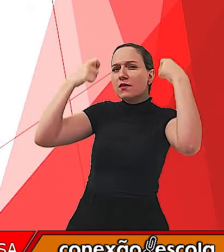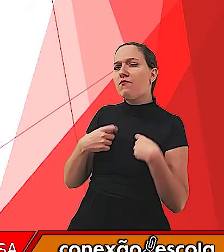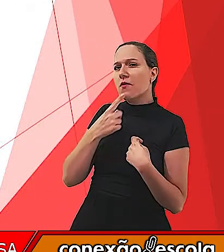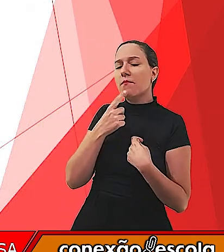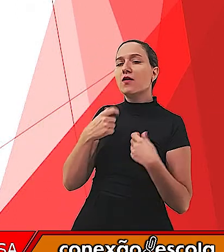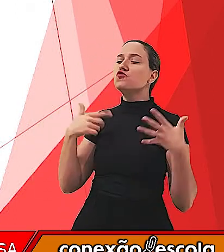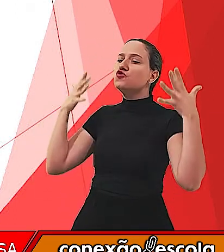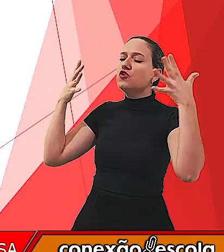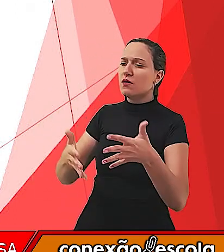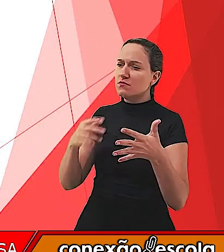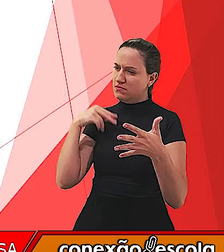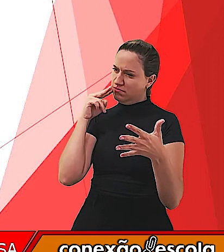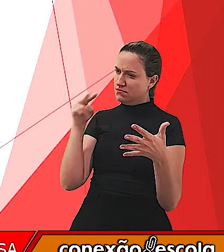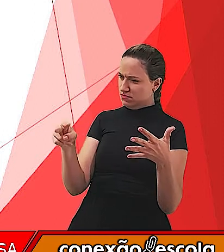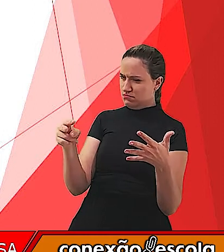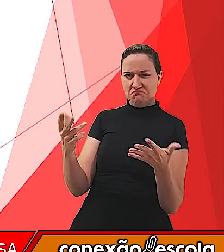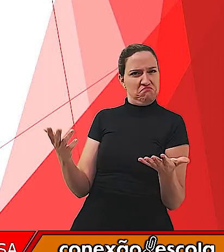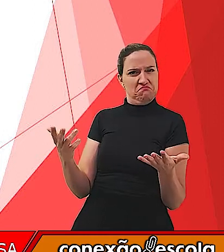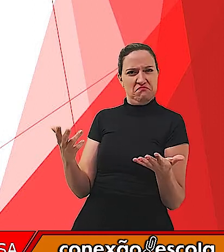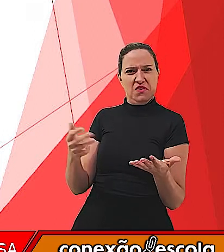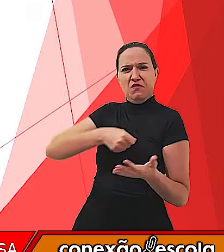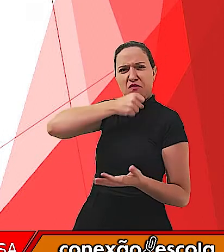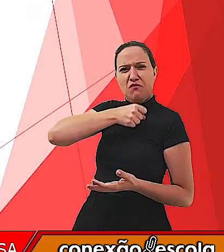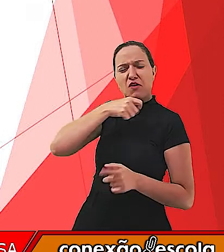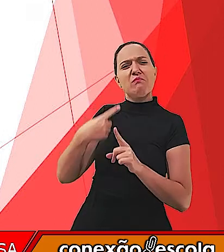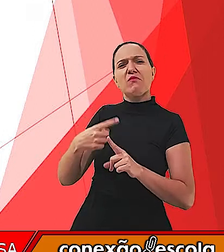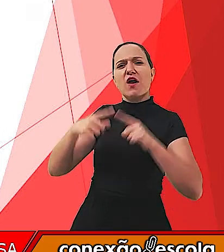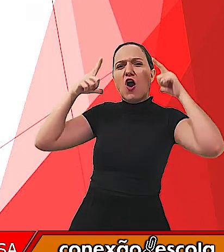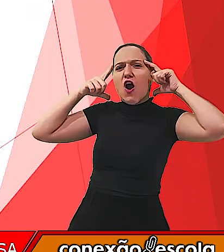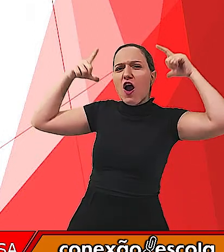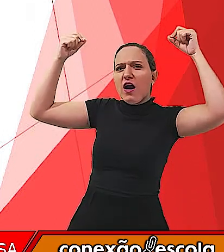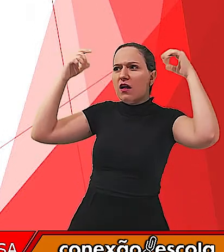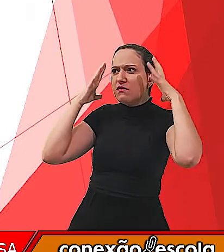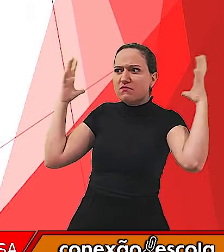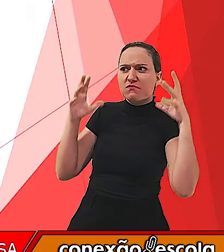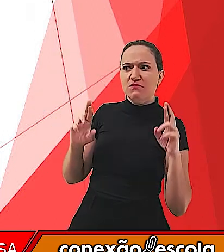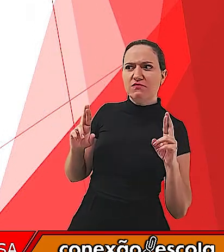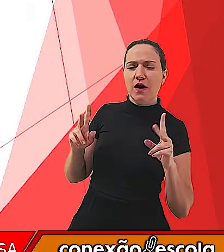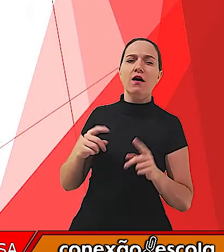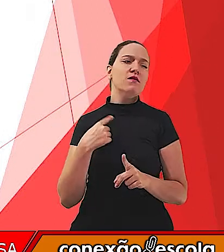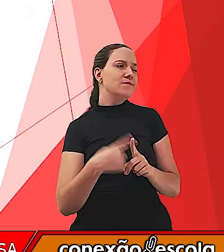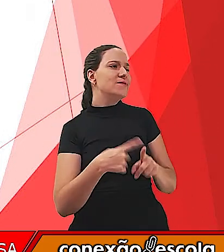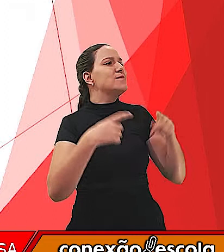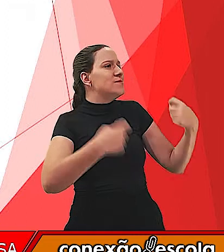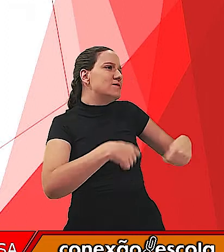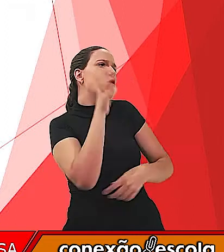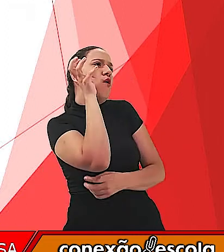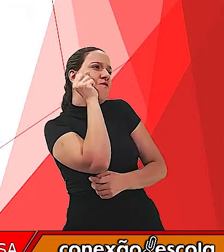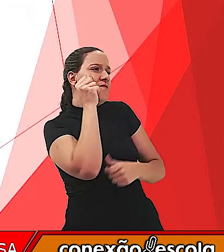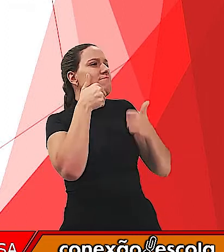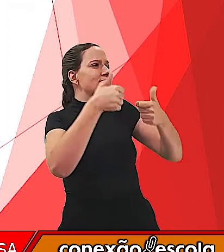perguntou: "Vovó, por que suas orelhas estão tão grandes?" "É para te ouvir